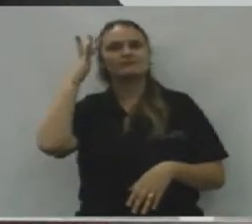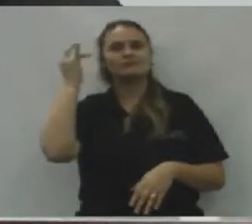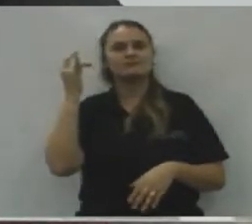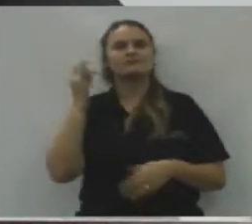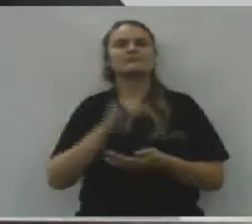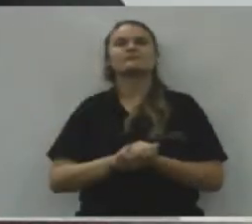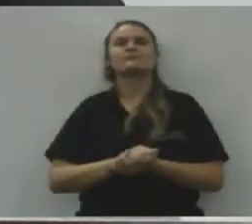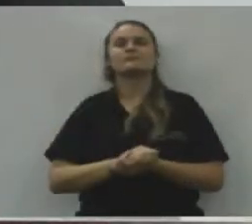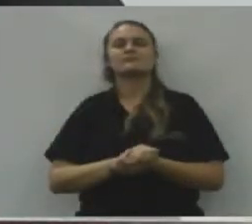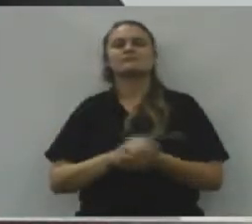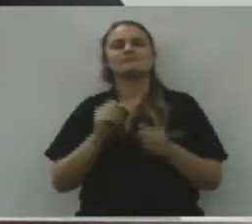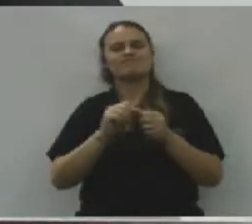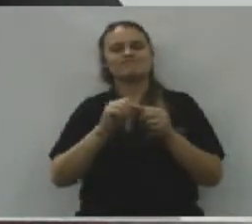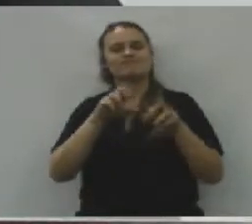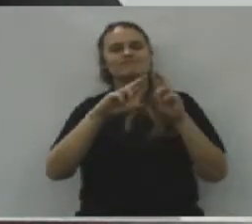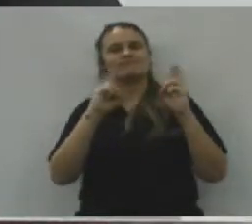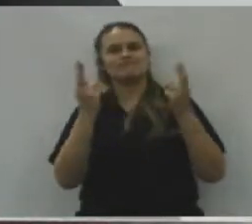em